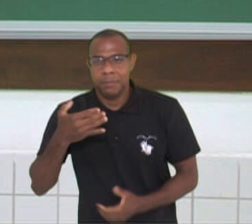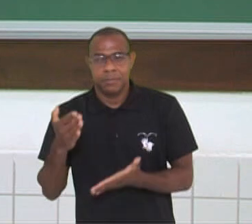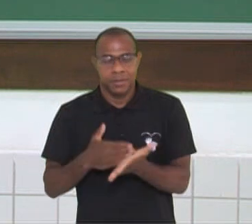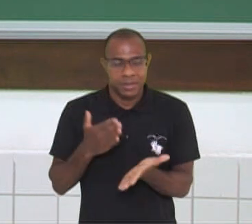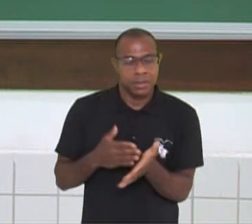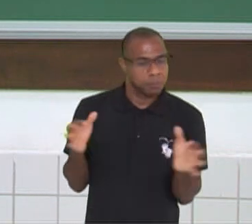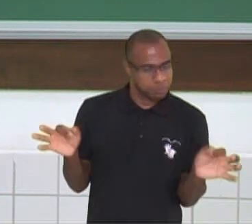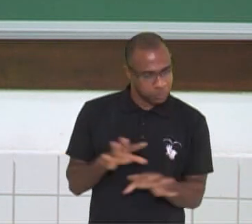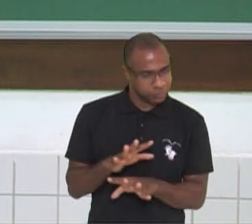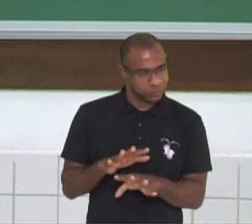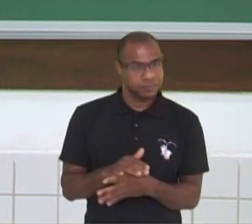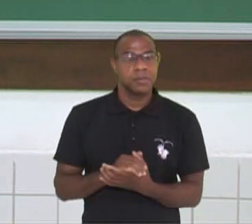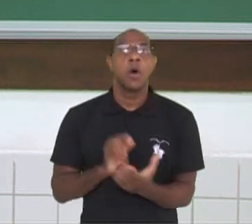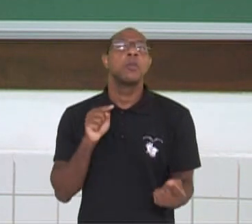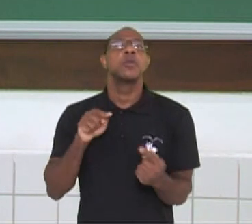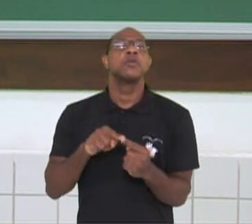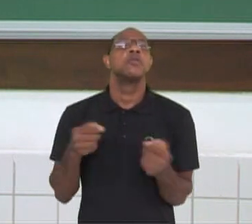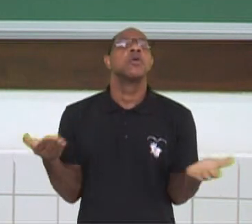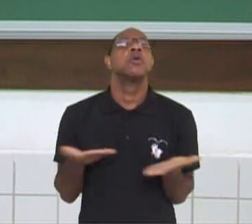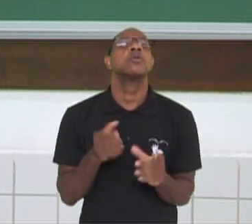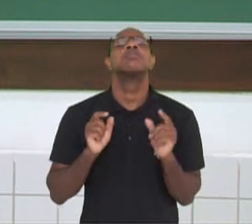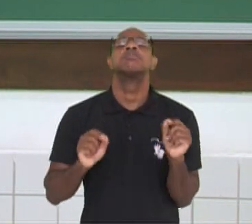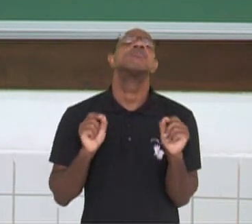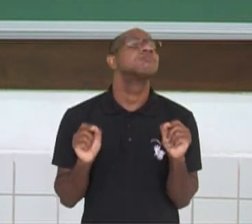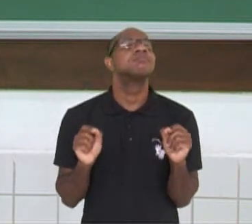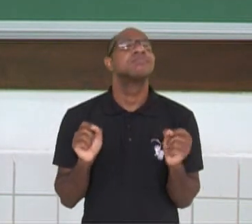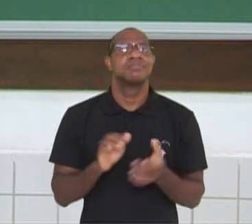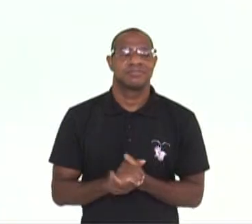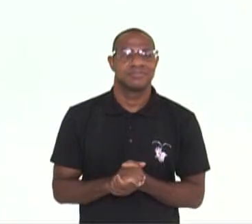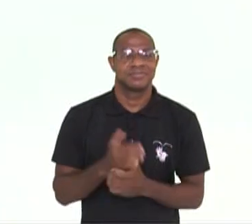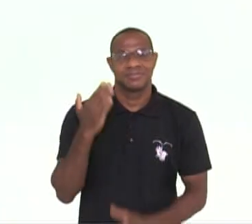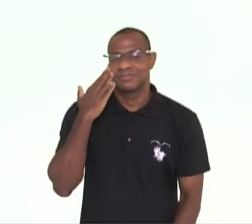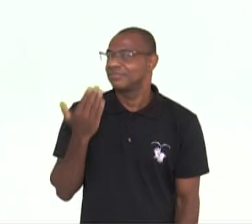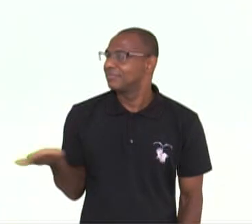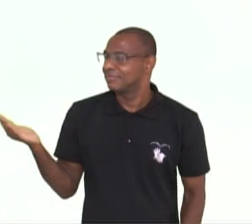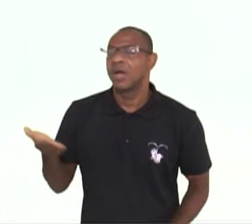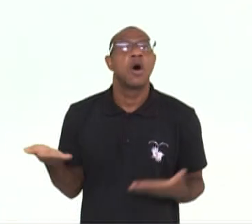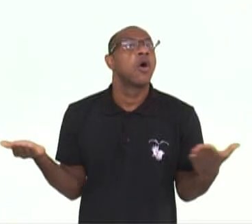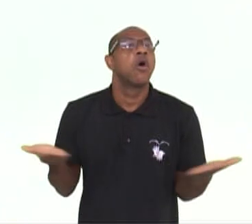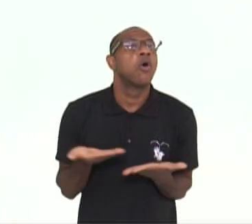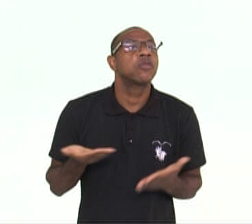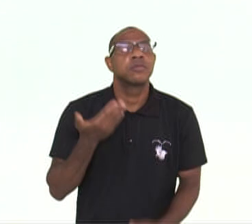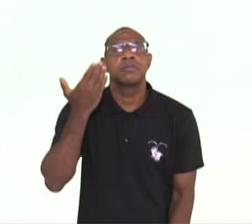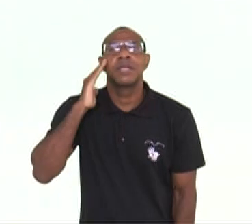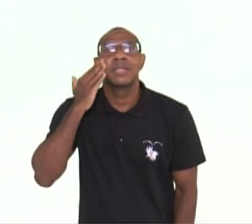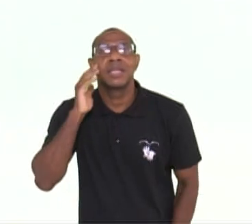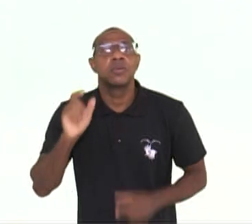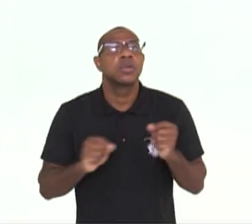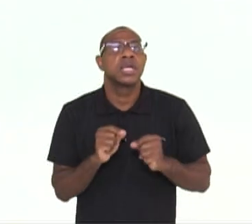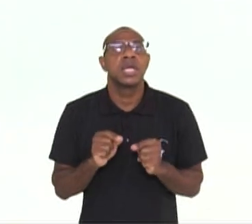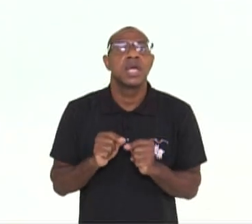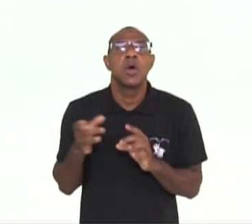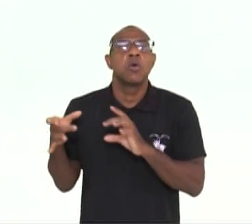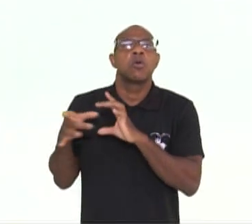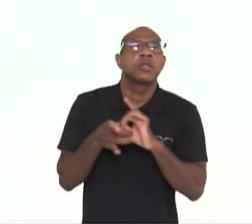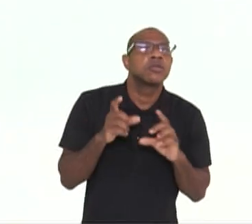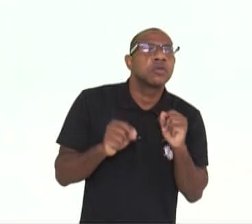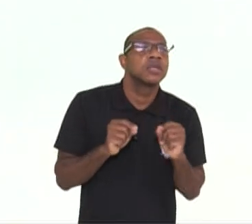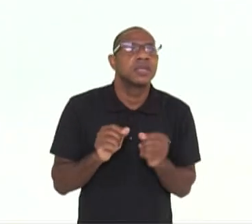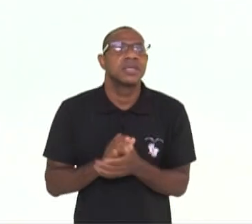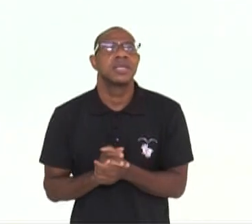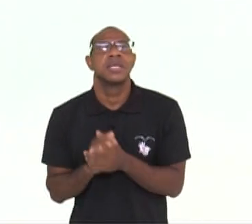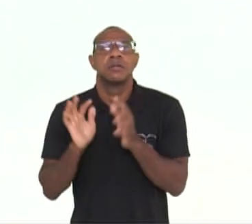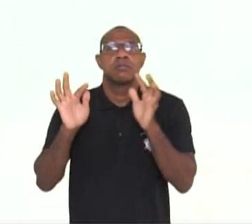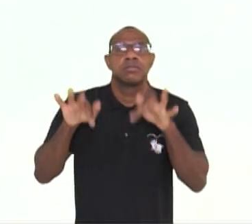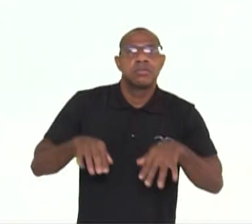para a melhor aula, objetivos dessa nossa aula de hoje. Hoje nós vamos compreender esse contexto que